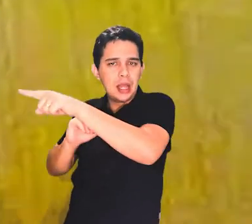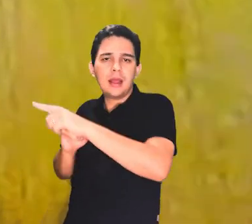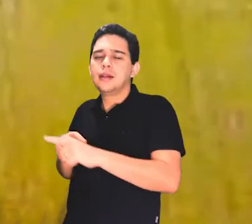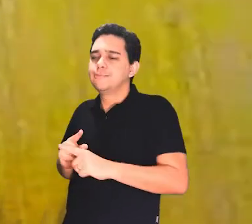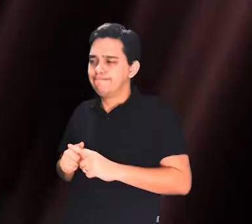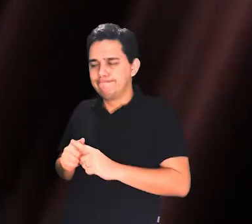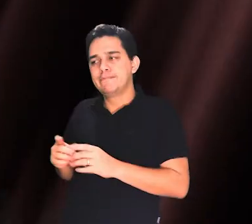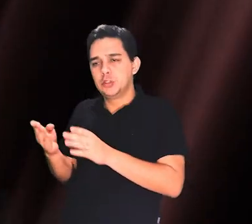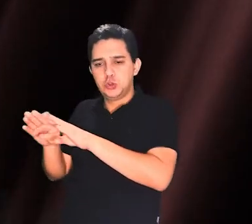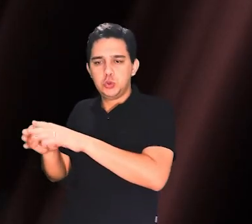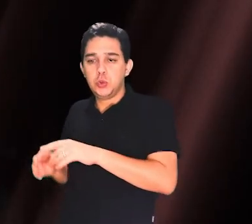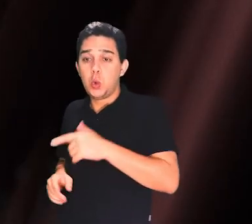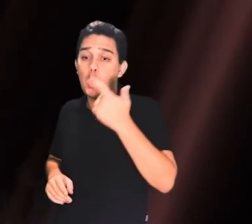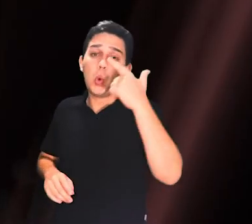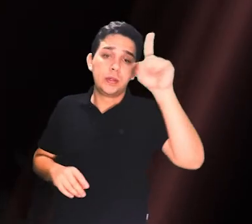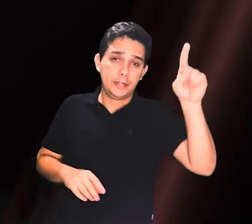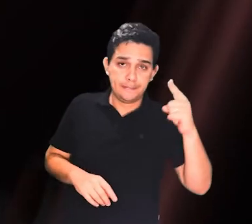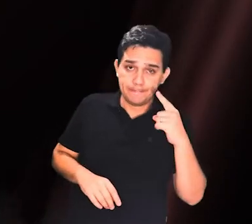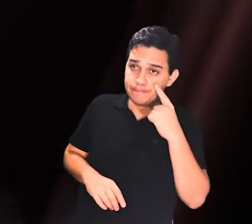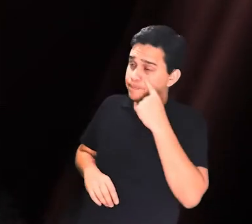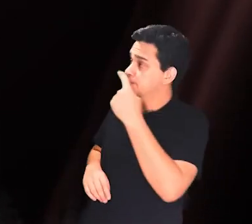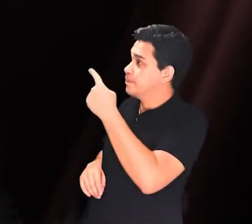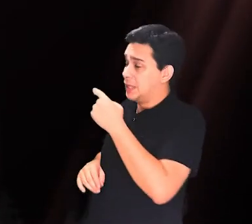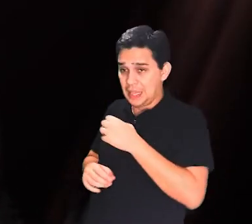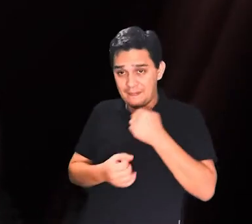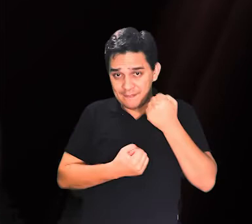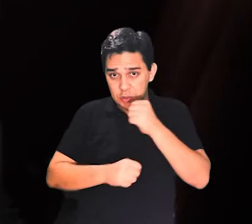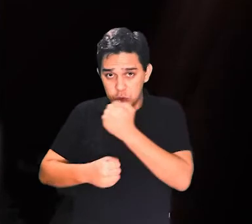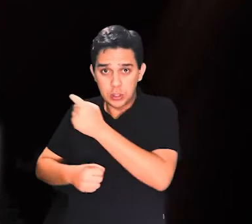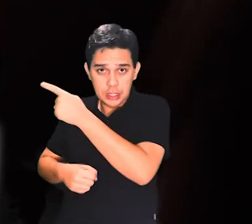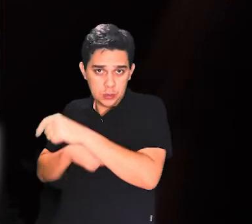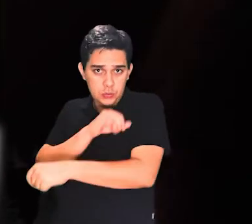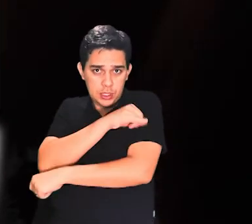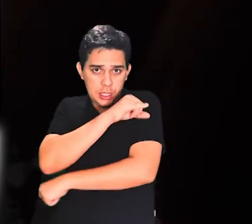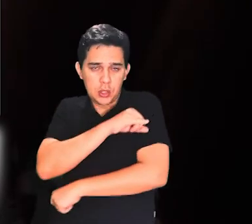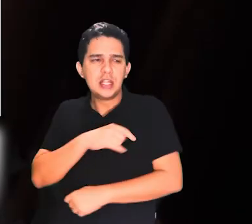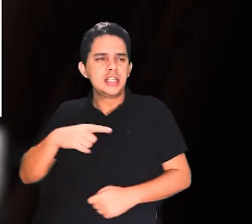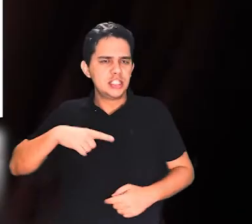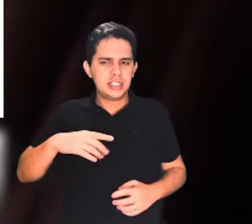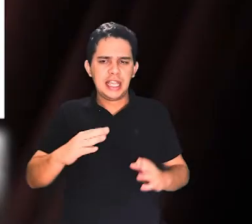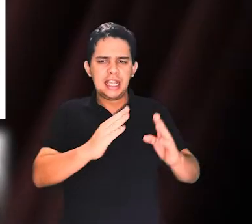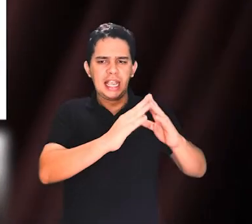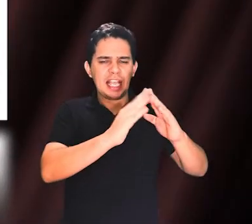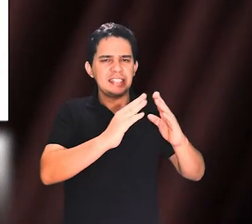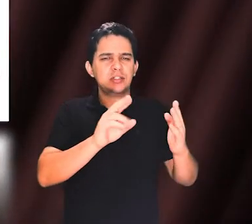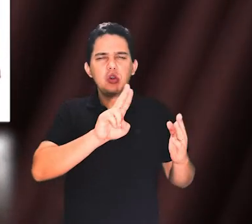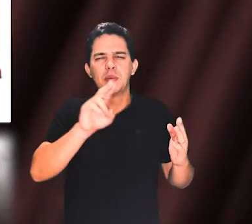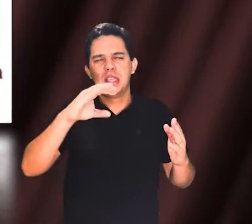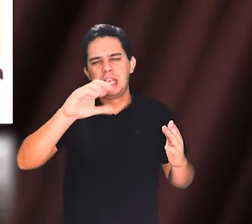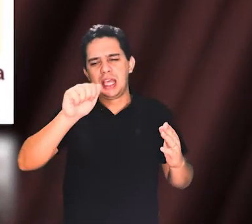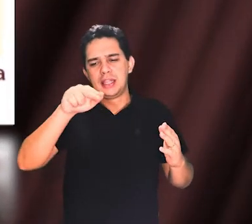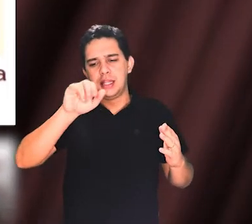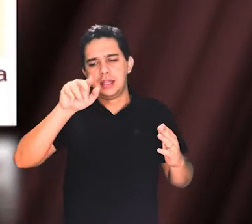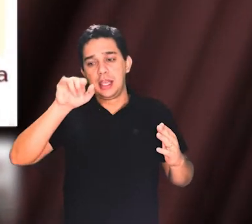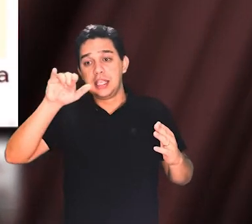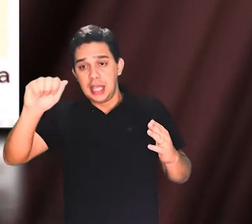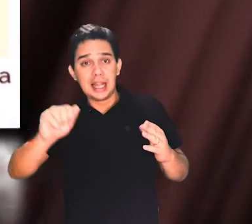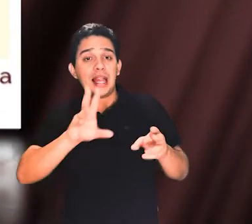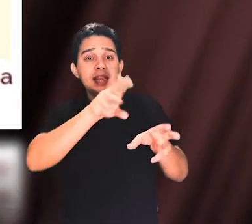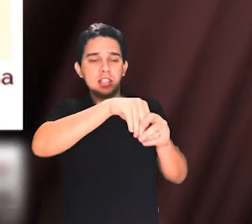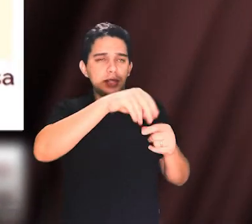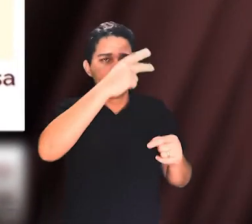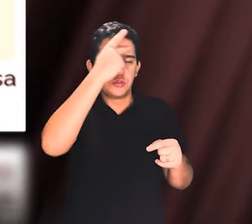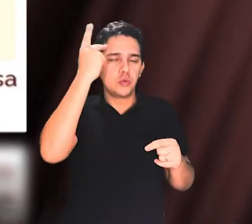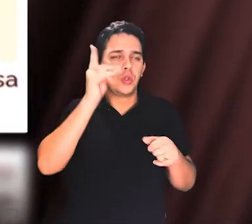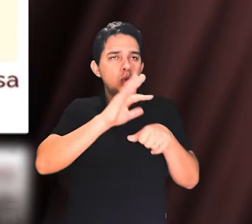da Casa de Saúde Cananeia, que é em Vassouras, que também era um trabalho antigo, assim, que os promotores do individual